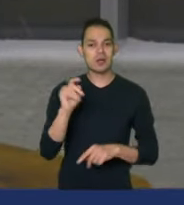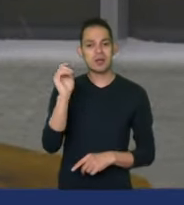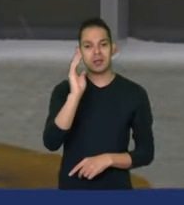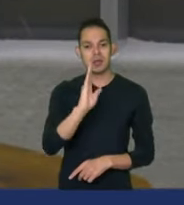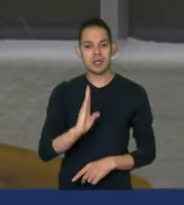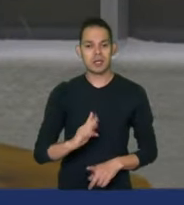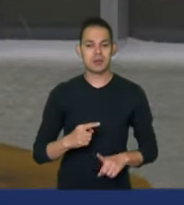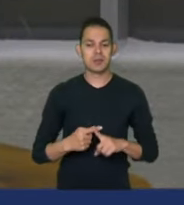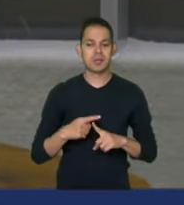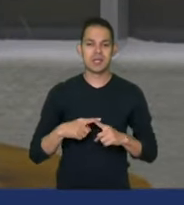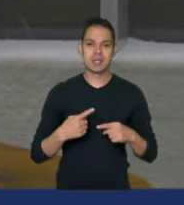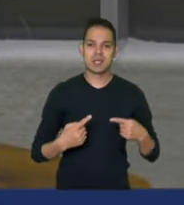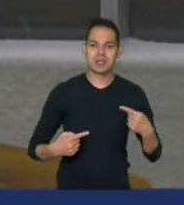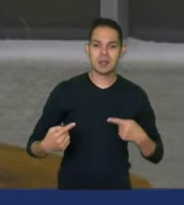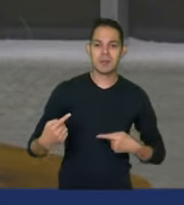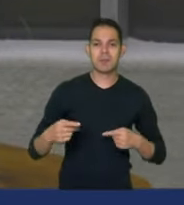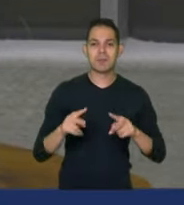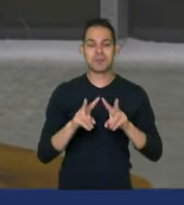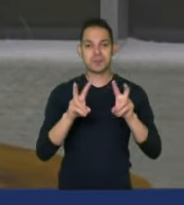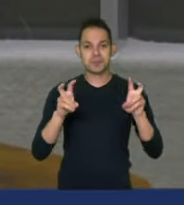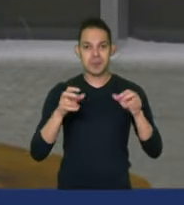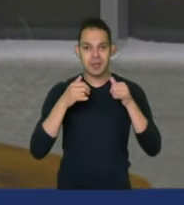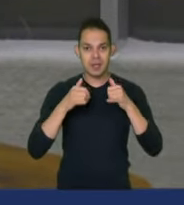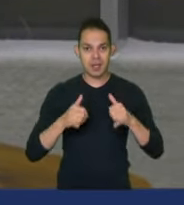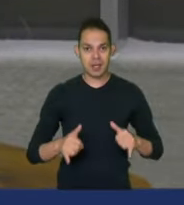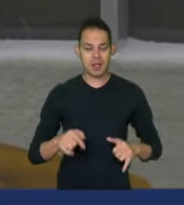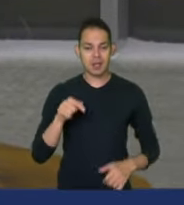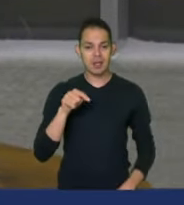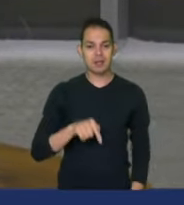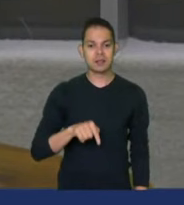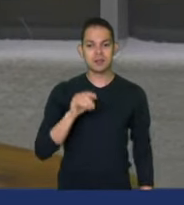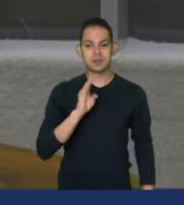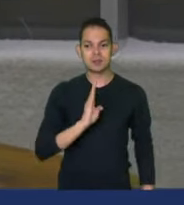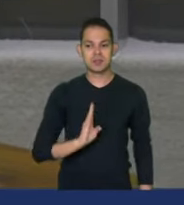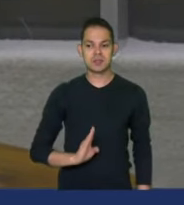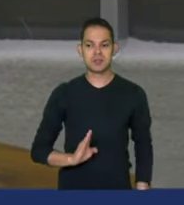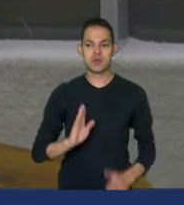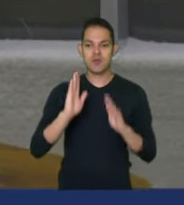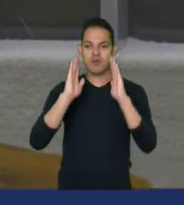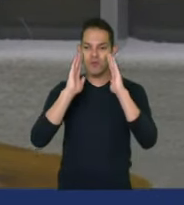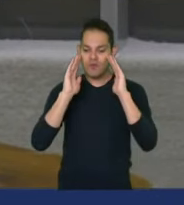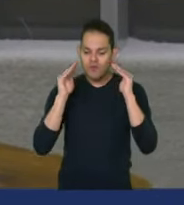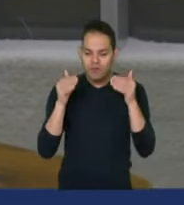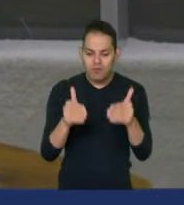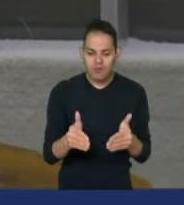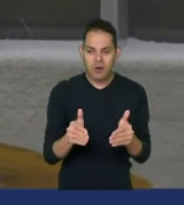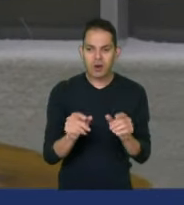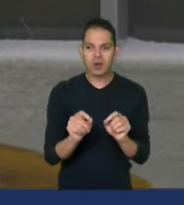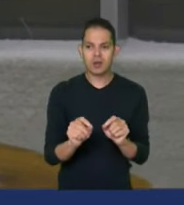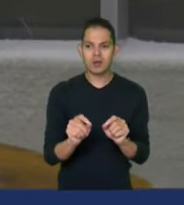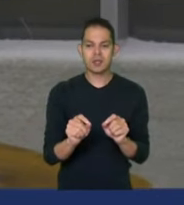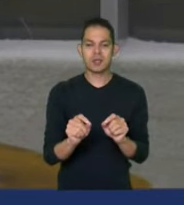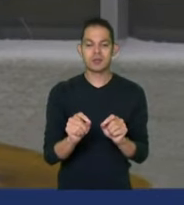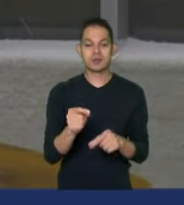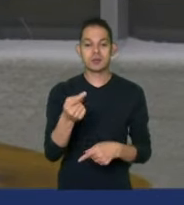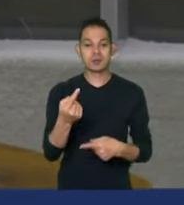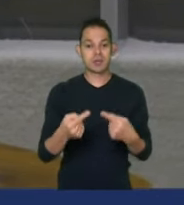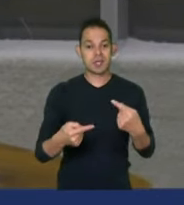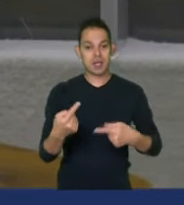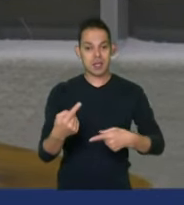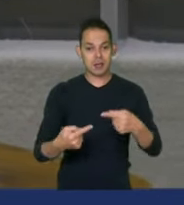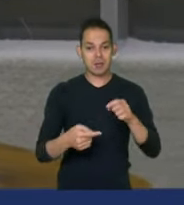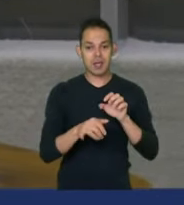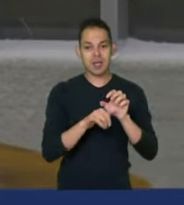debater e discutir a questão energética nacional, tendo como foco principal o debate sobre a